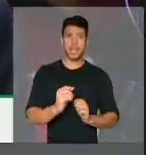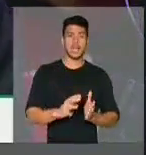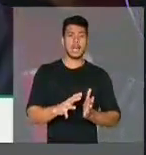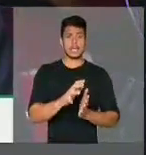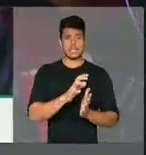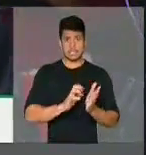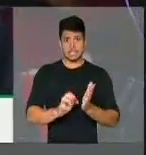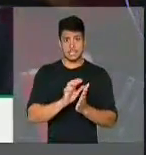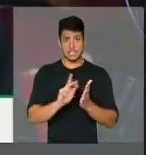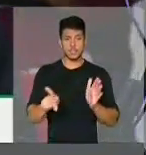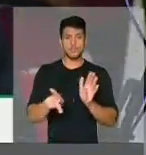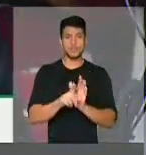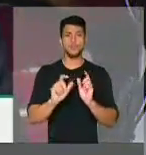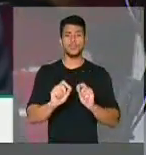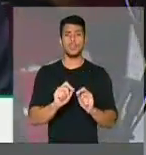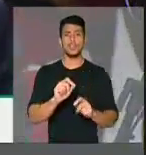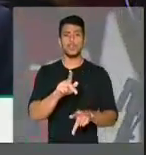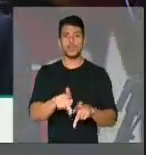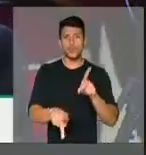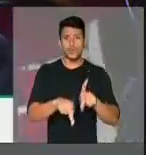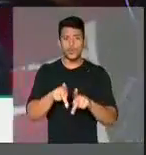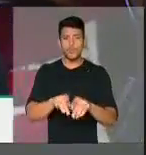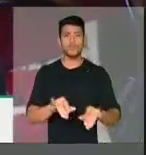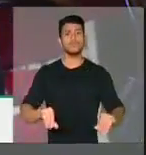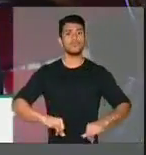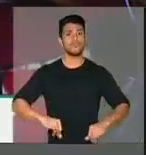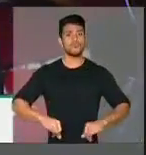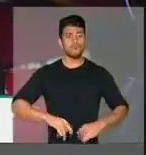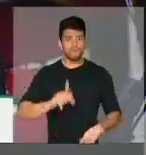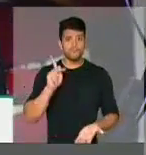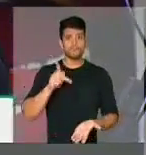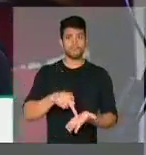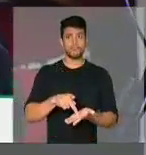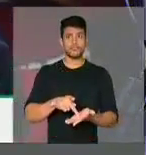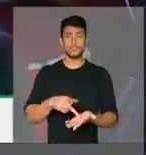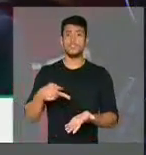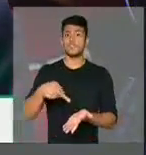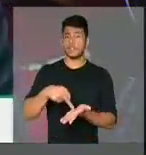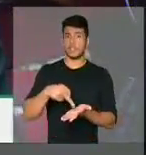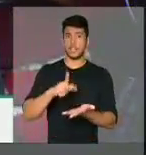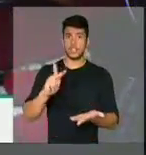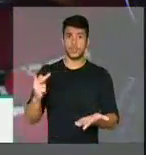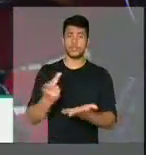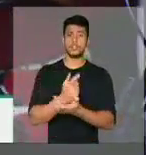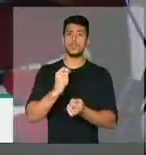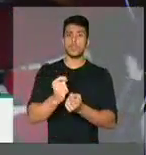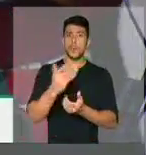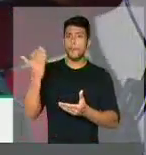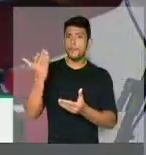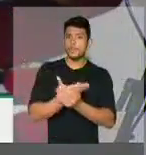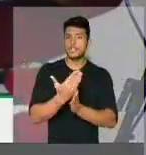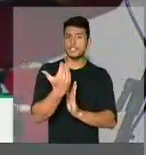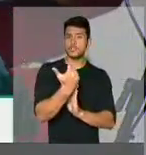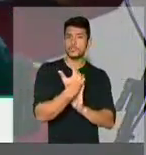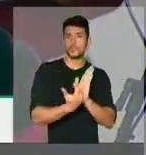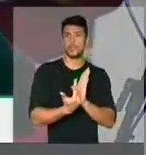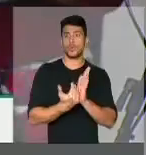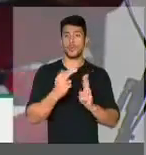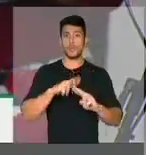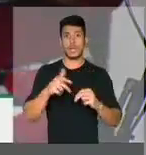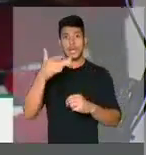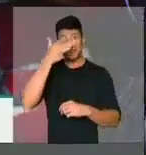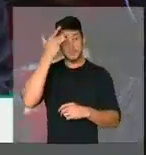das pessoas que estão sofrendo. E, de fato, os processos judiciais diminuíram, porque as pessoas agora correm o risco de